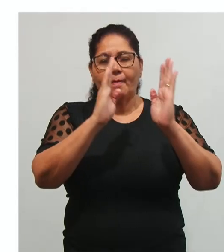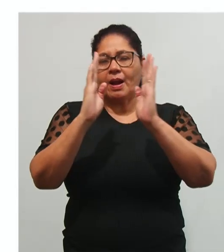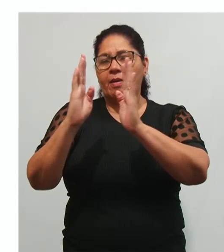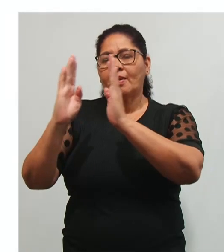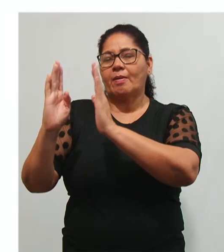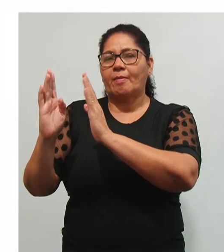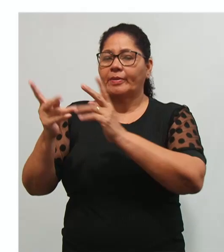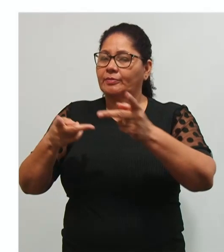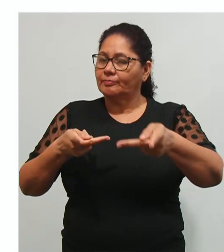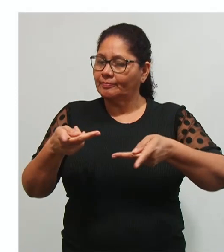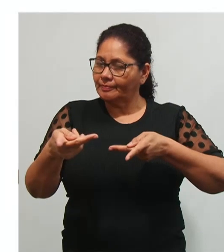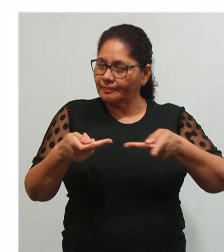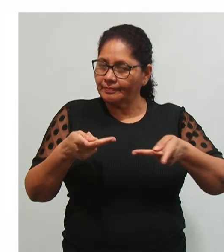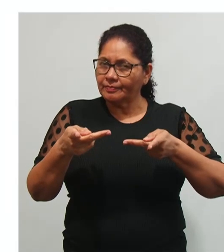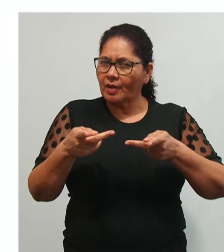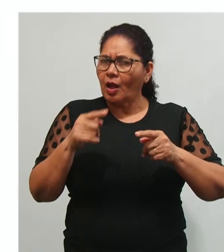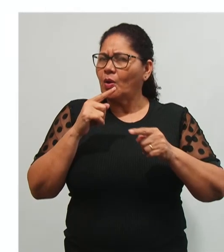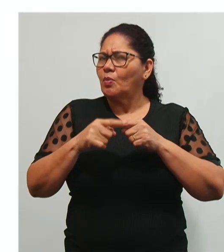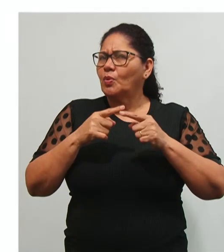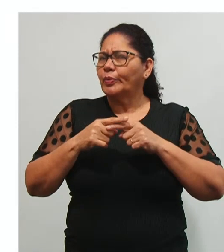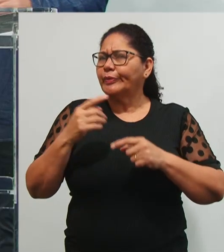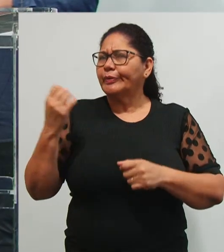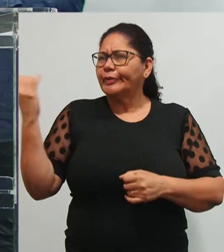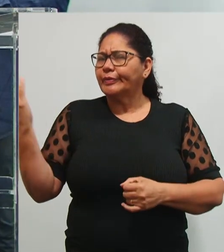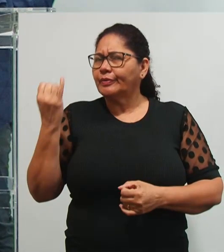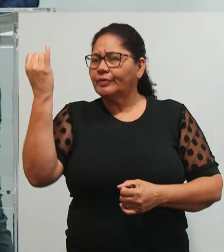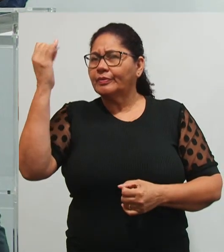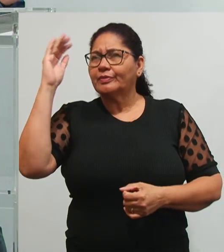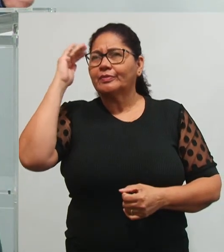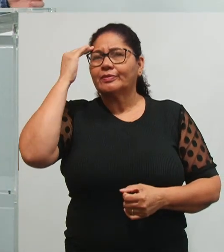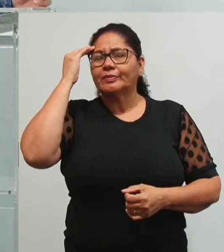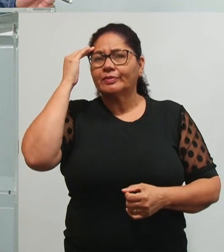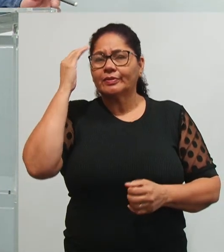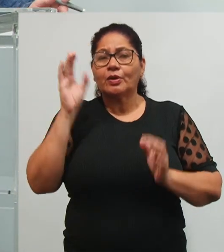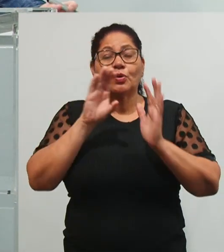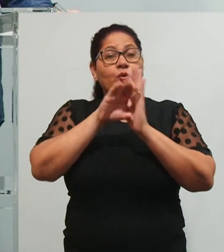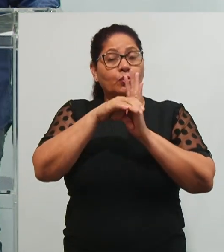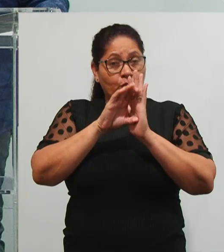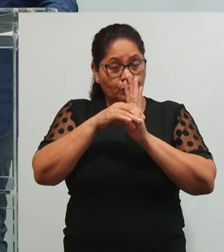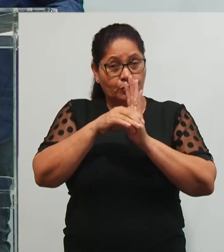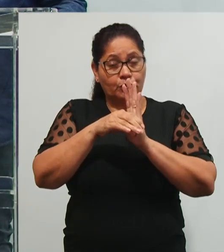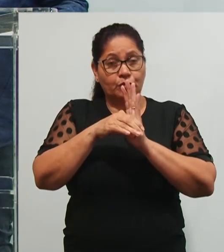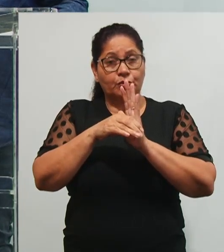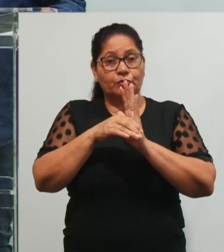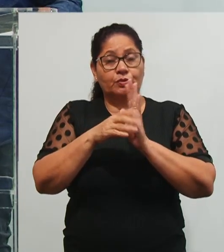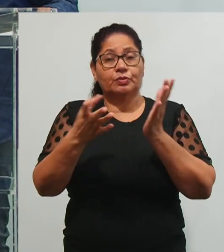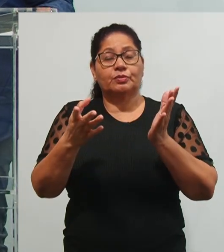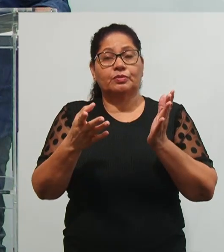gestão de projetos. Por que é importante entender os conceitos e etapas da